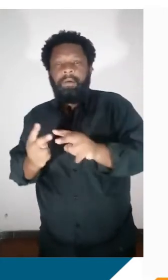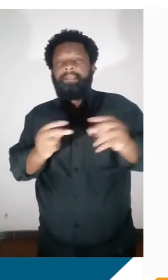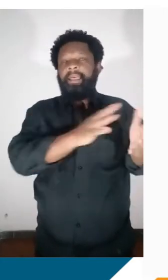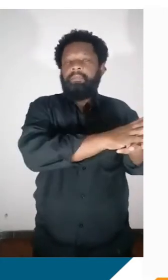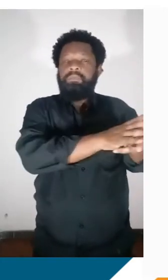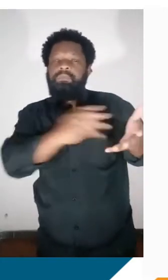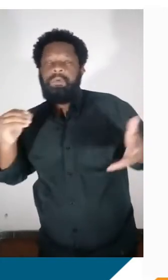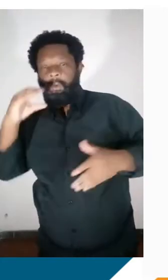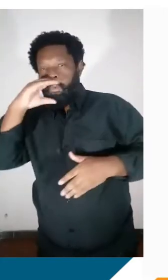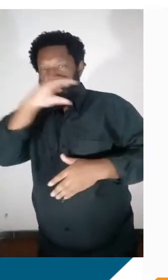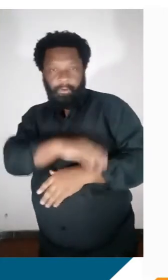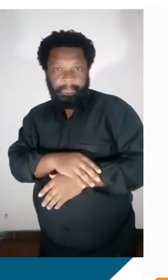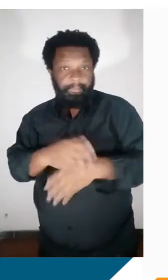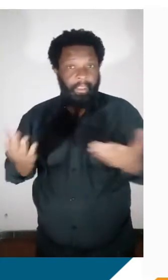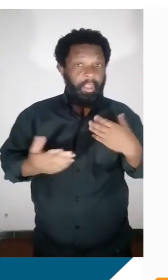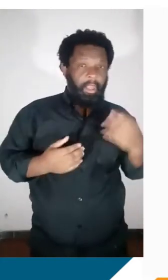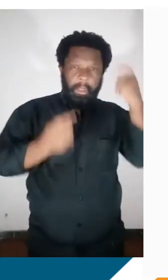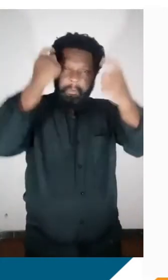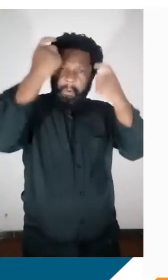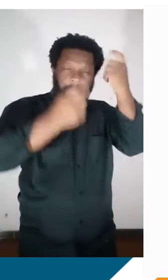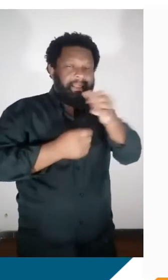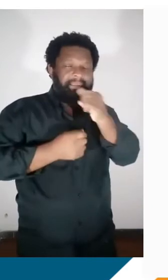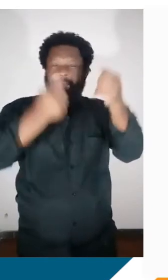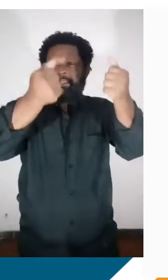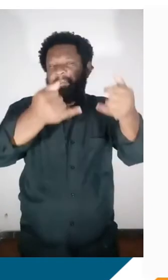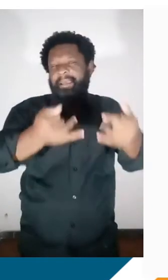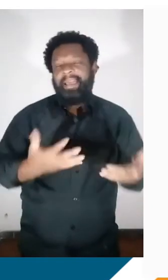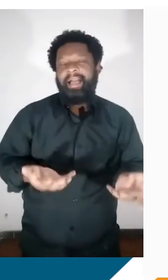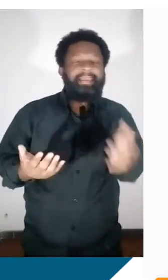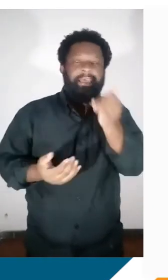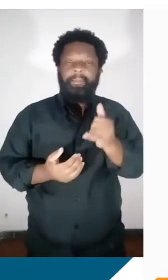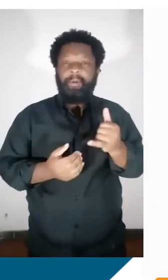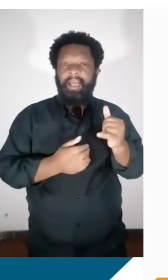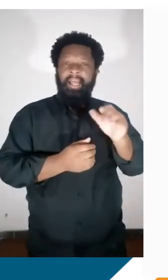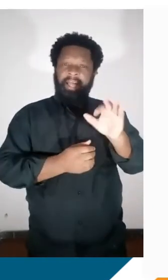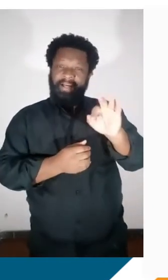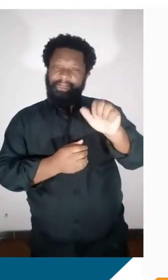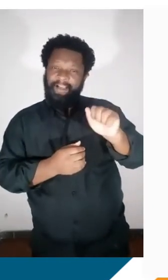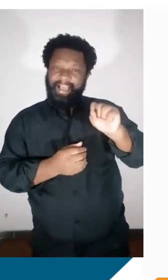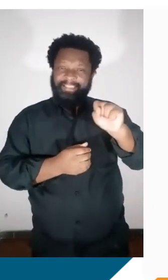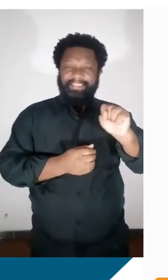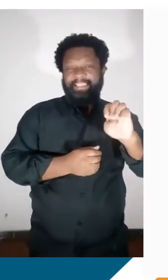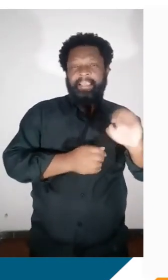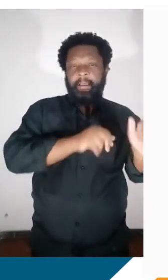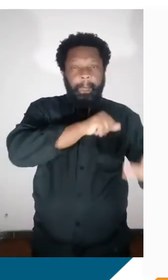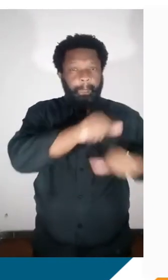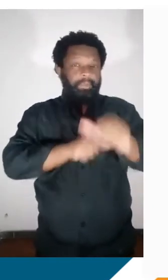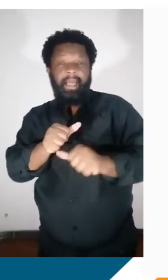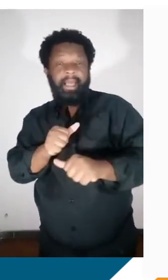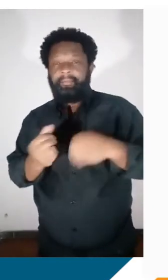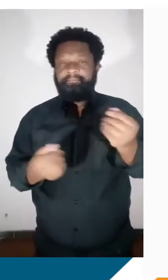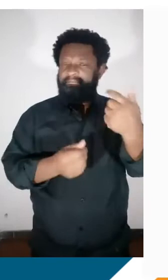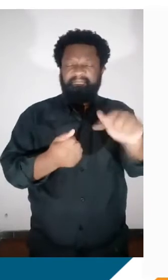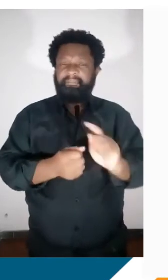calor. Então, a gente não está preocupado, por exemplo, em explicar mudança de fase, né? Como uma